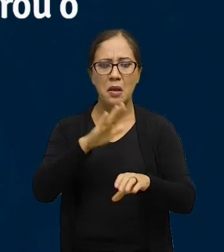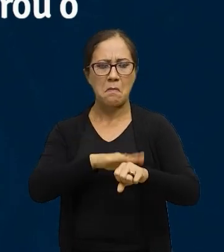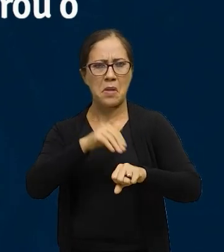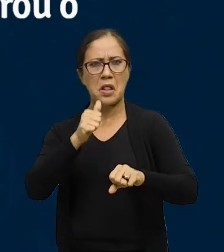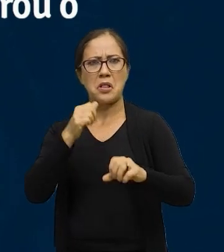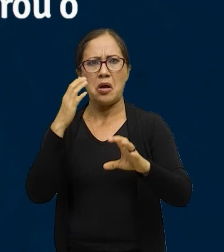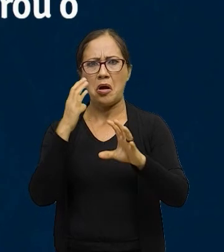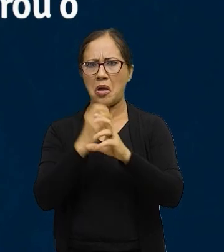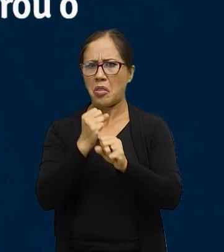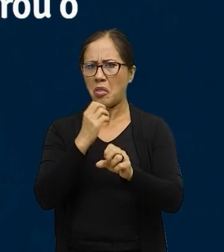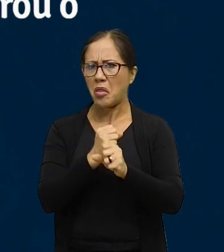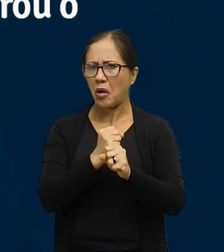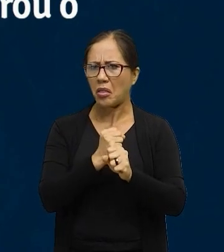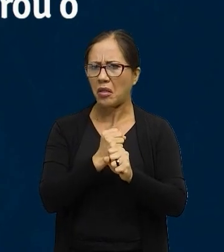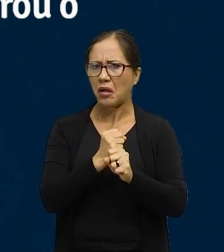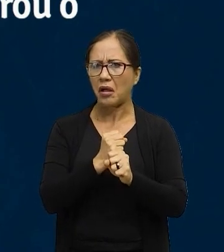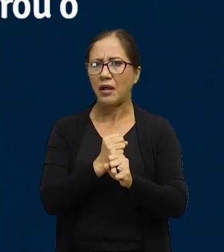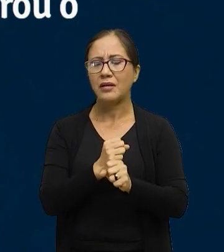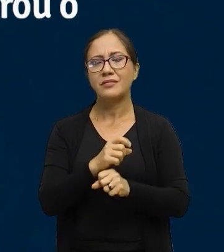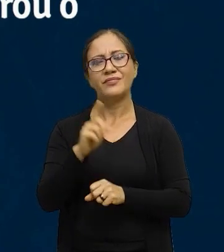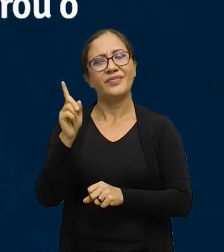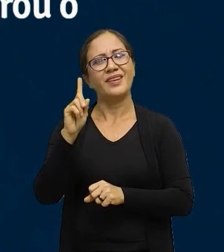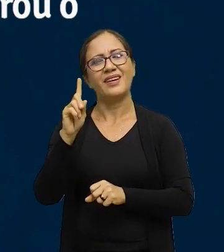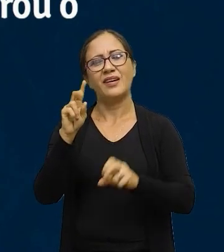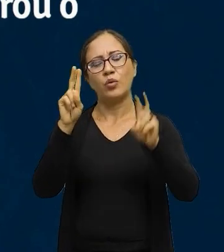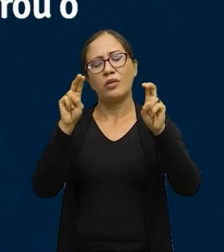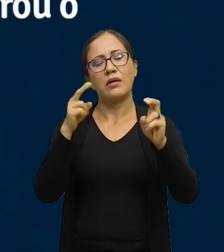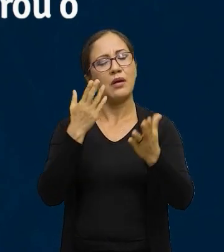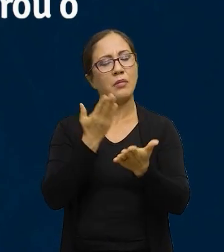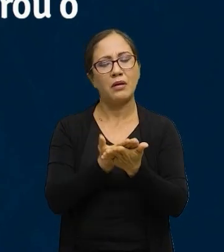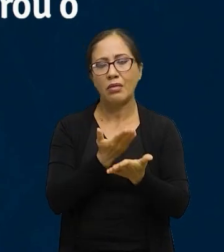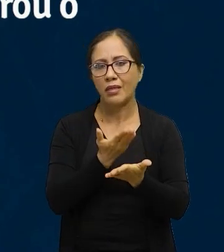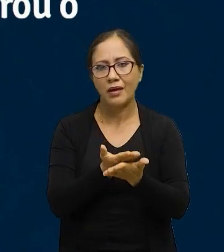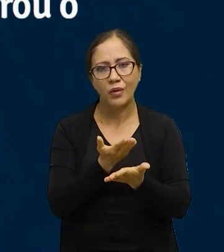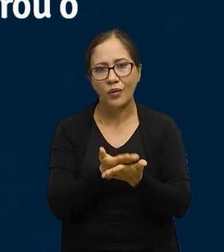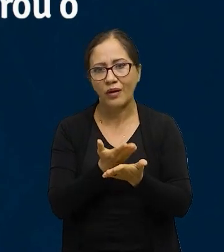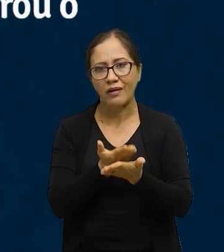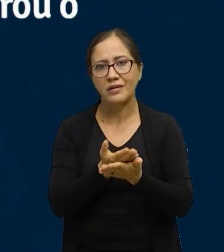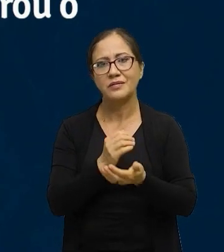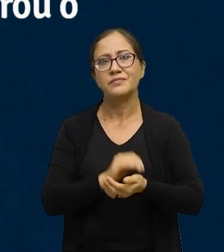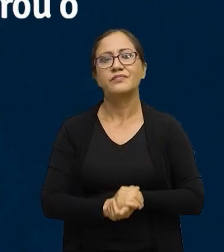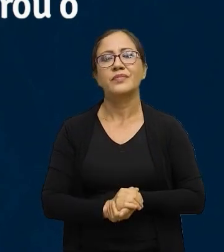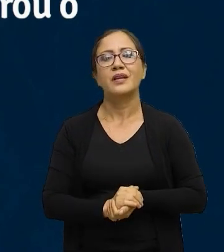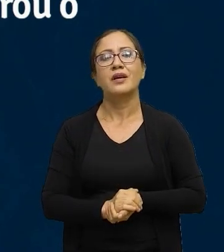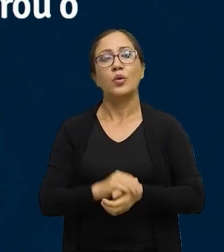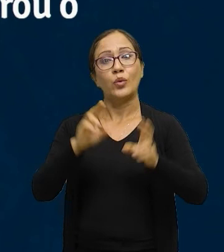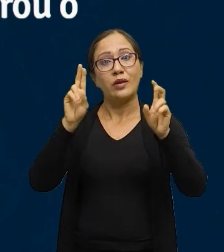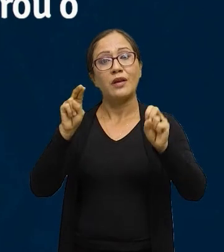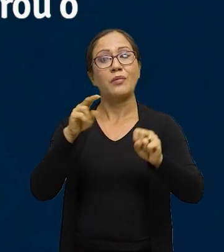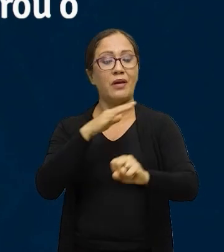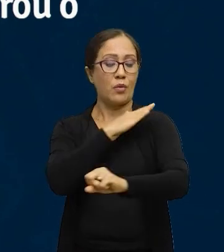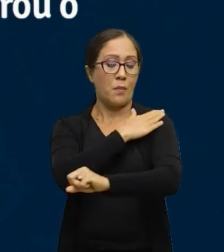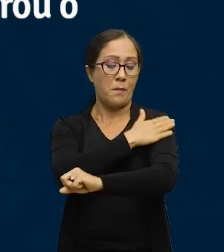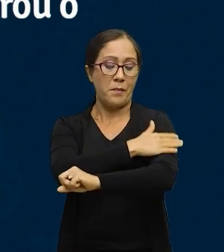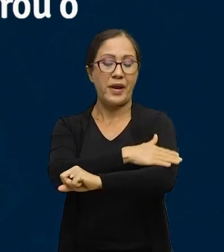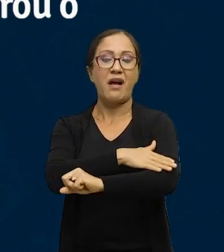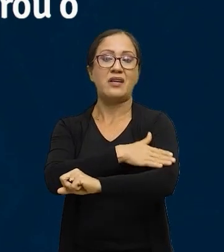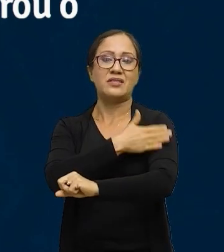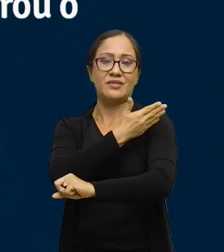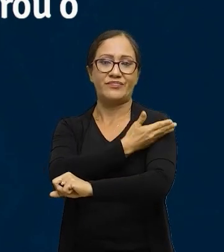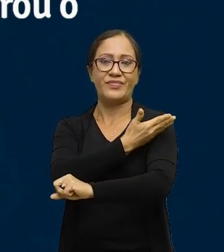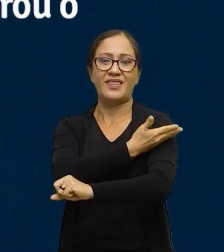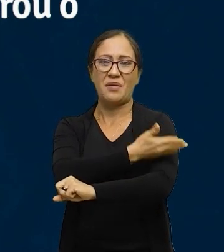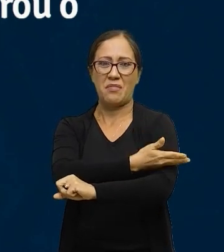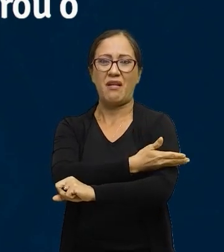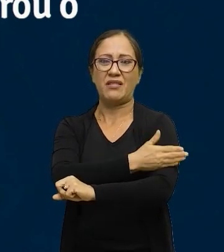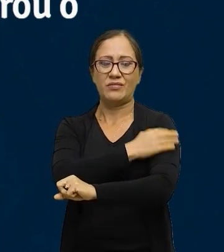sobre estudo. O tema não era estudo. O tema era o braço quebrado. Era razão.